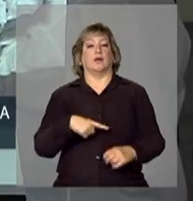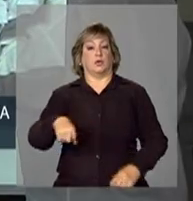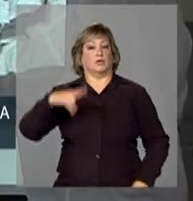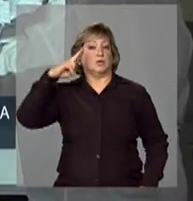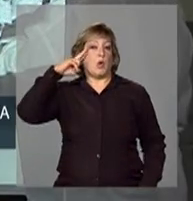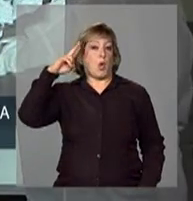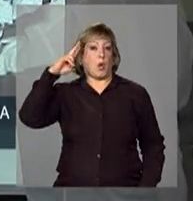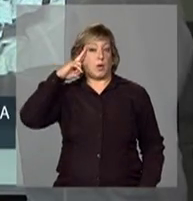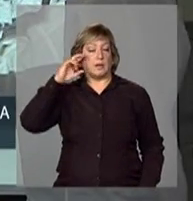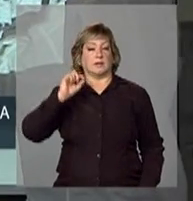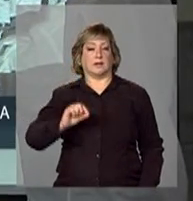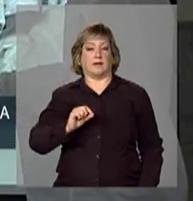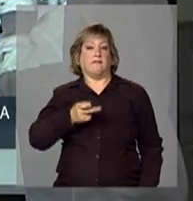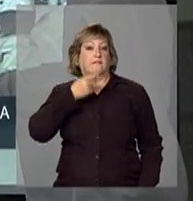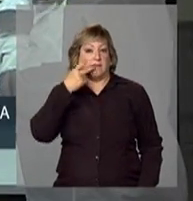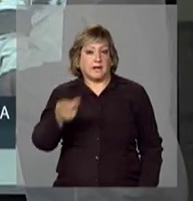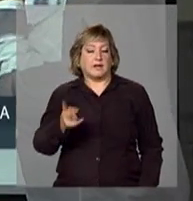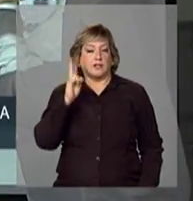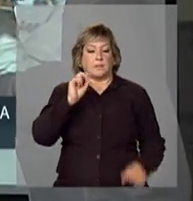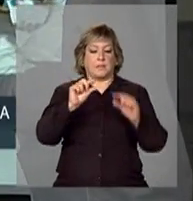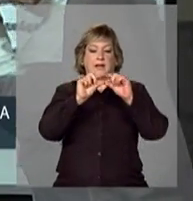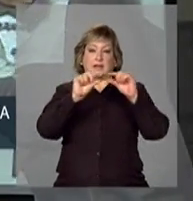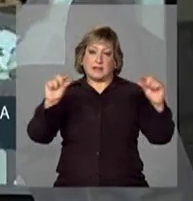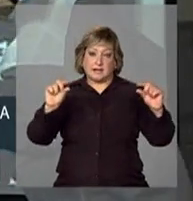soldado referiu-se no item tal,